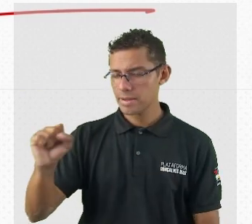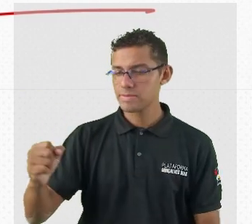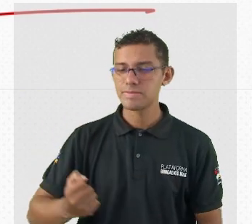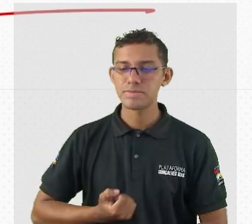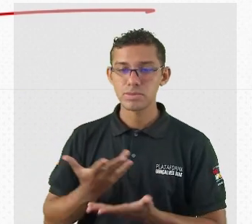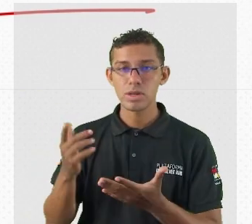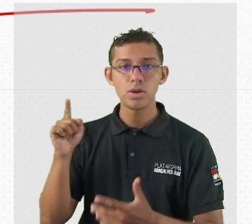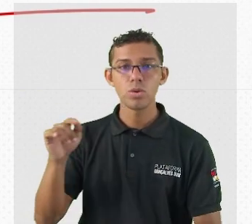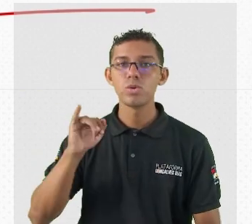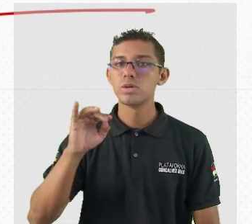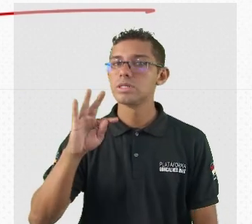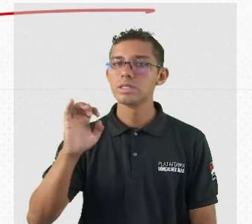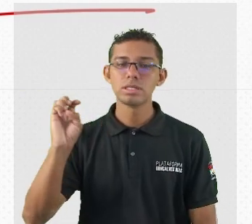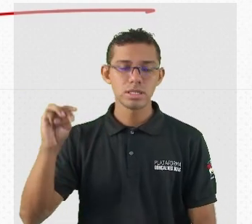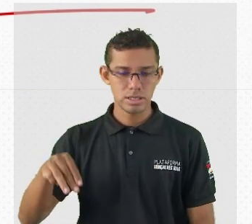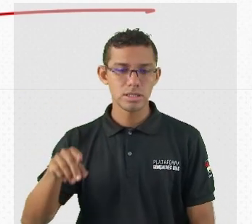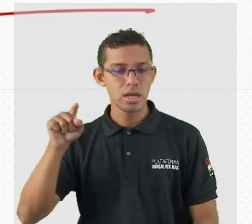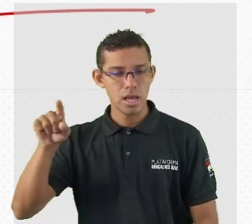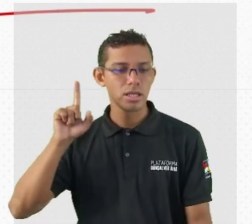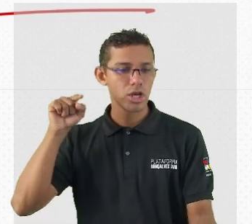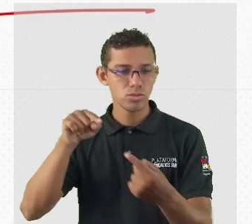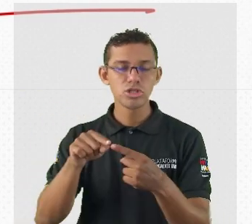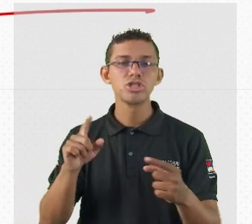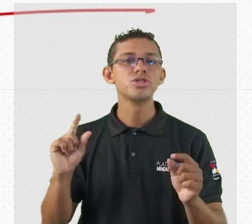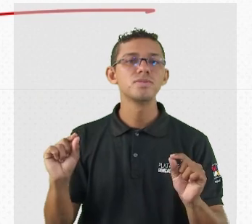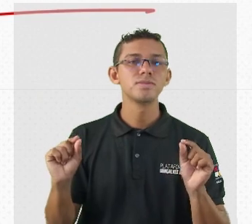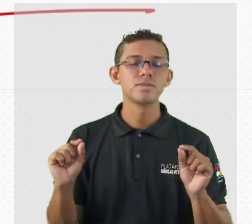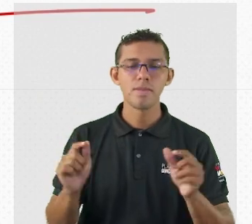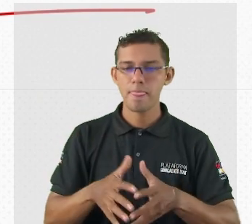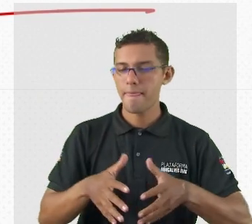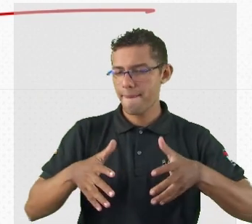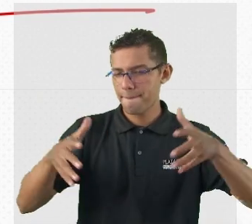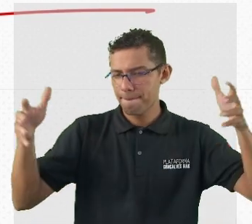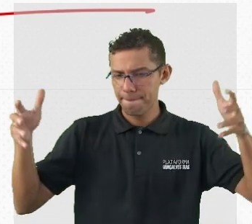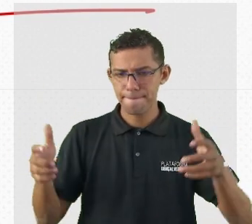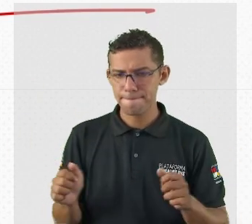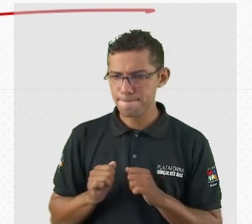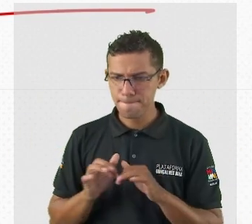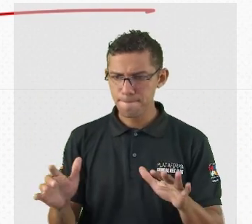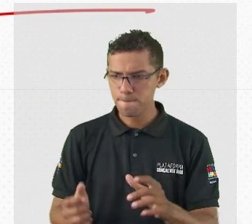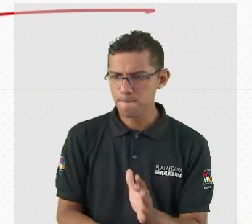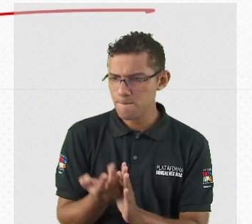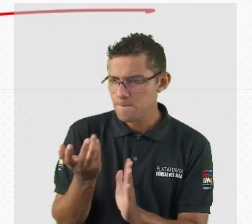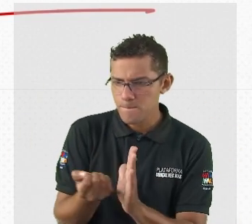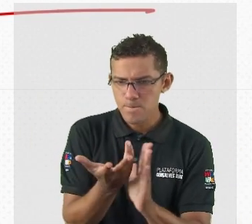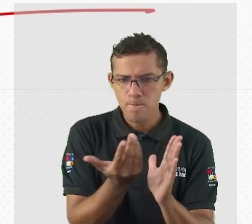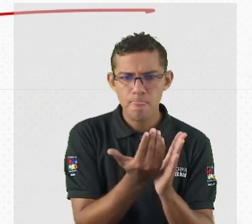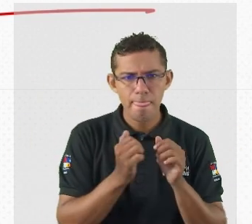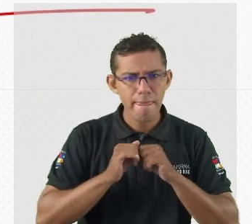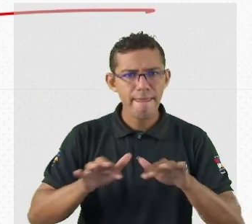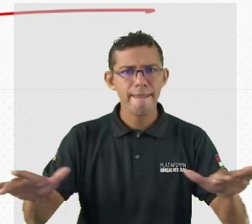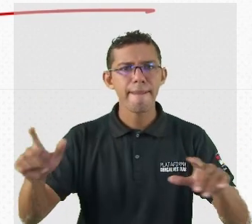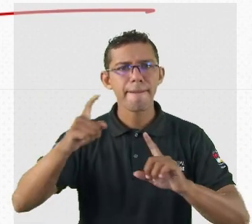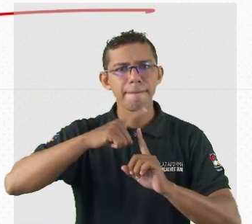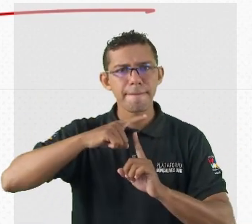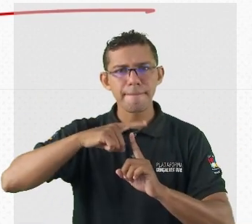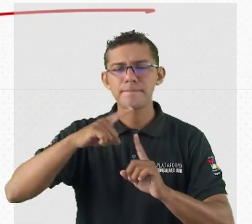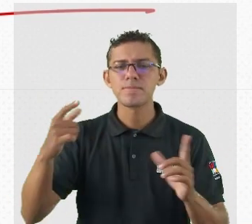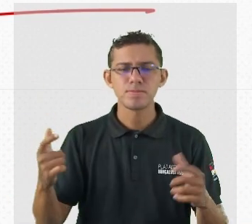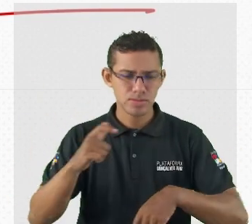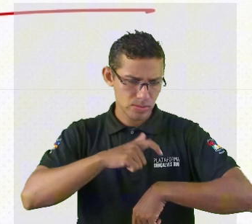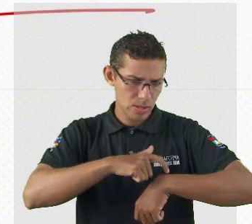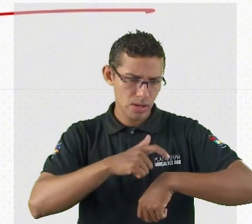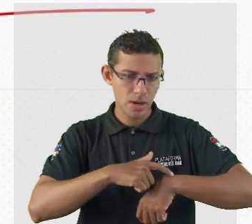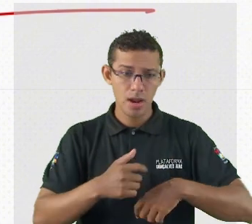o item, né? E essa máquina tem o objetivo de quê, Marcos? De aumentar a quantidade de itens produzidos na proporção do tempo. Eu produzo mais em